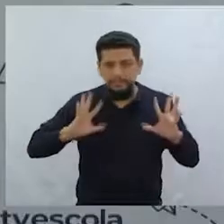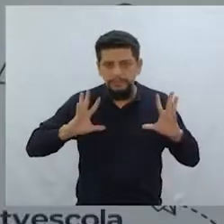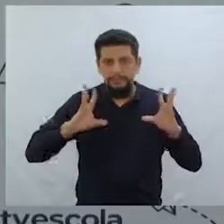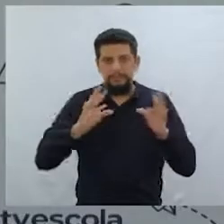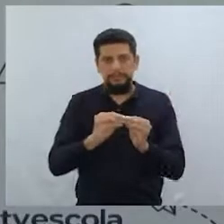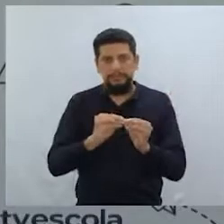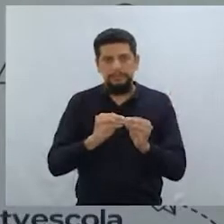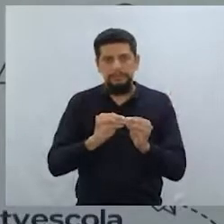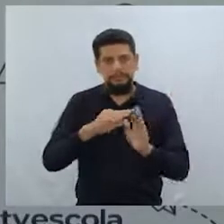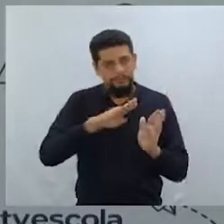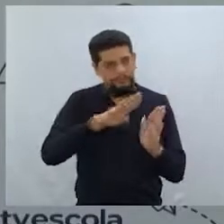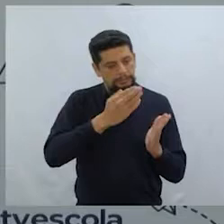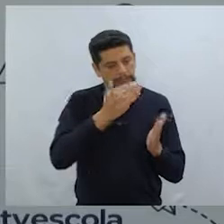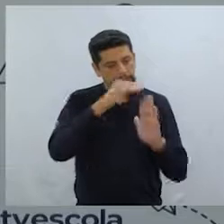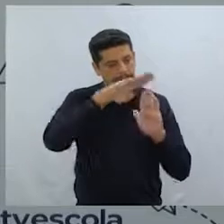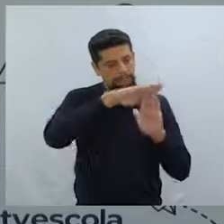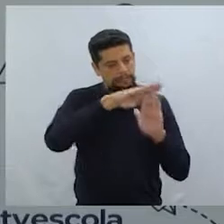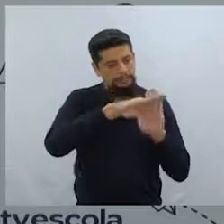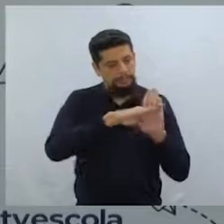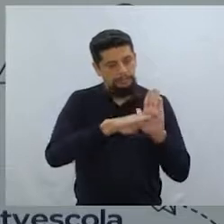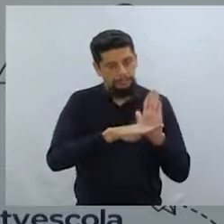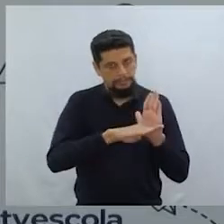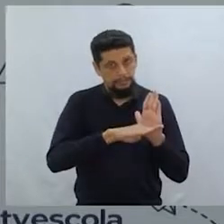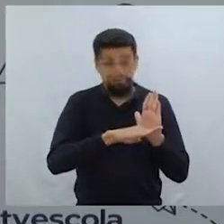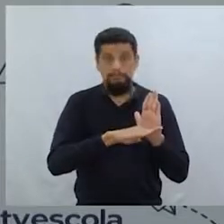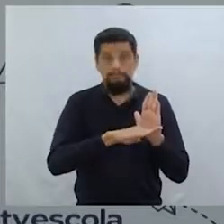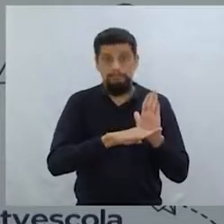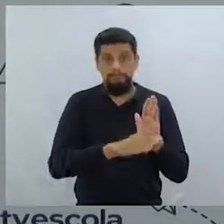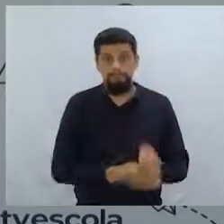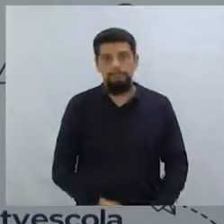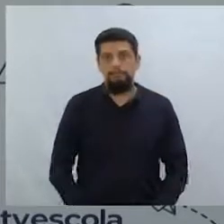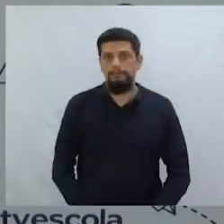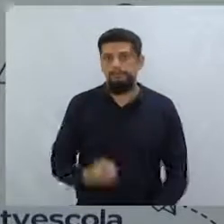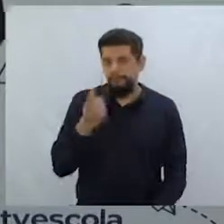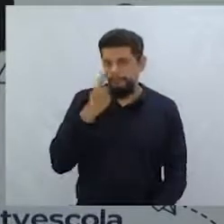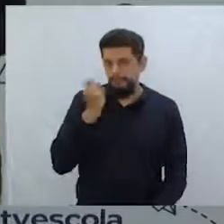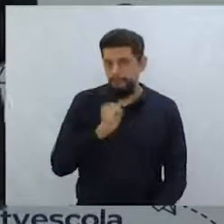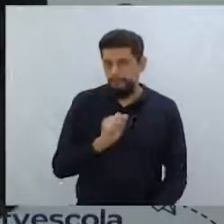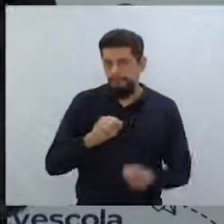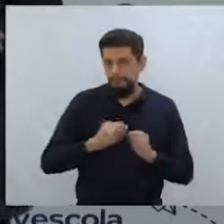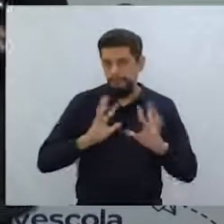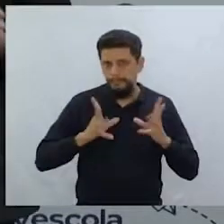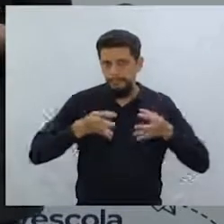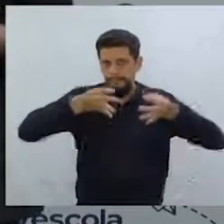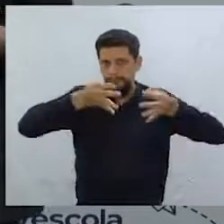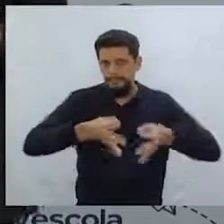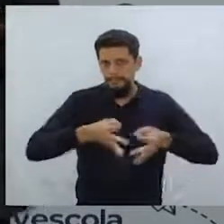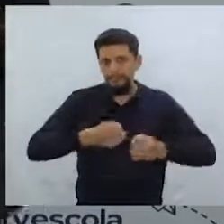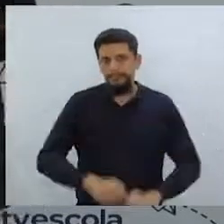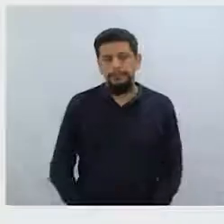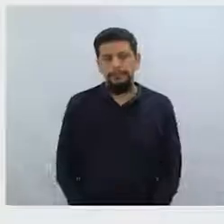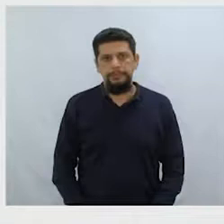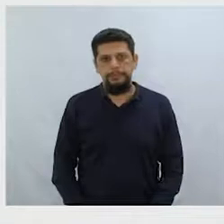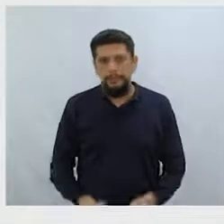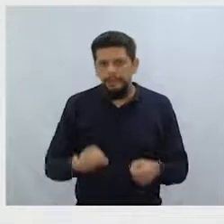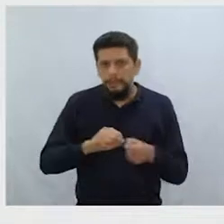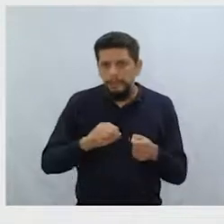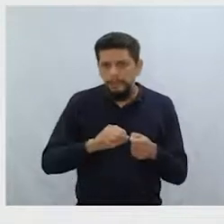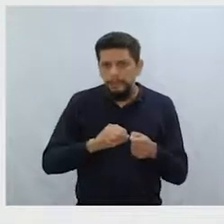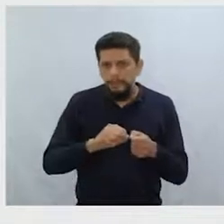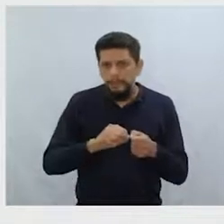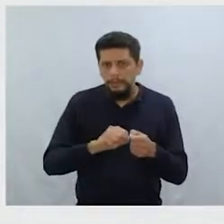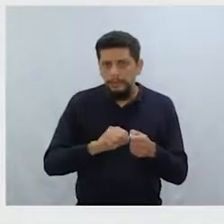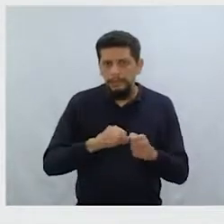que cumprimos todas as partes da nossa rotina? Vamos ver se nós cumprimos? Vejam lá.